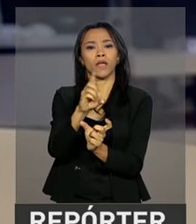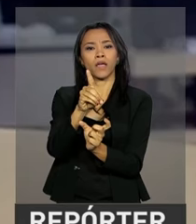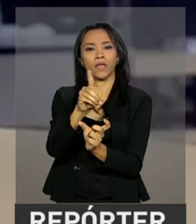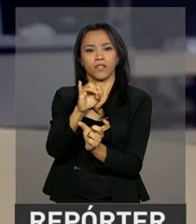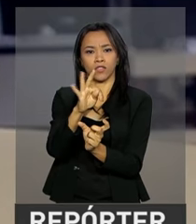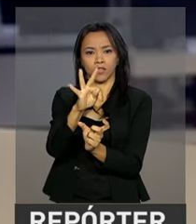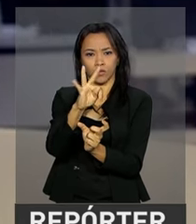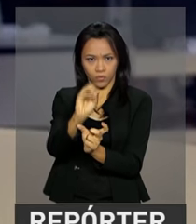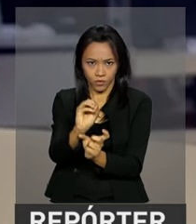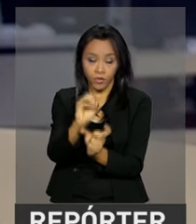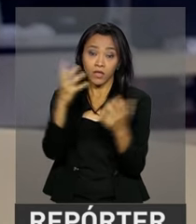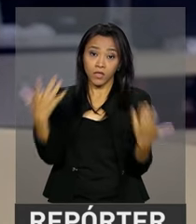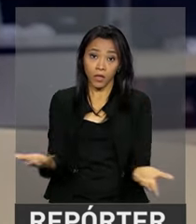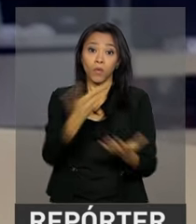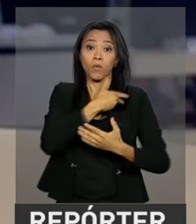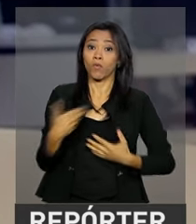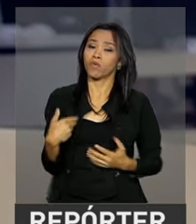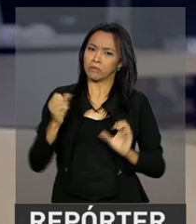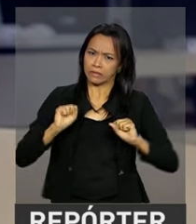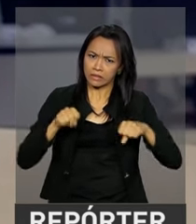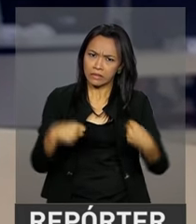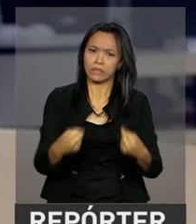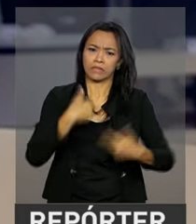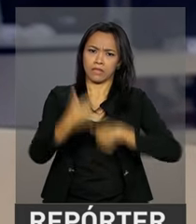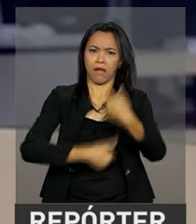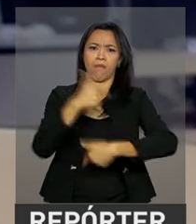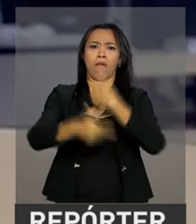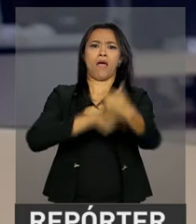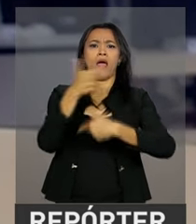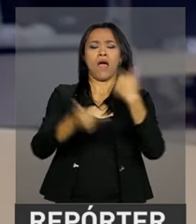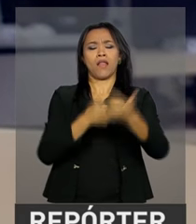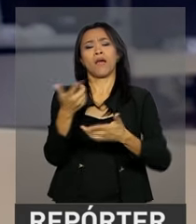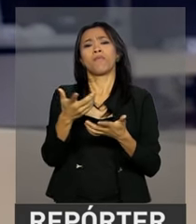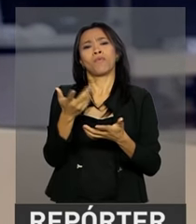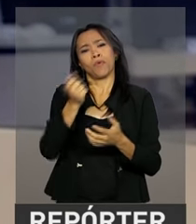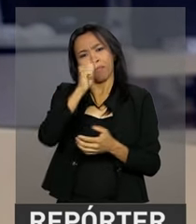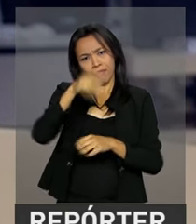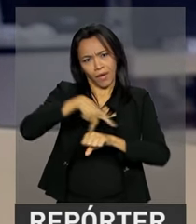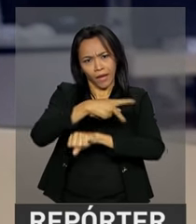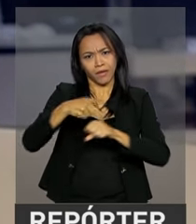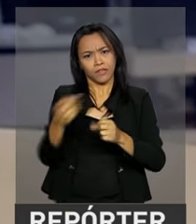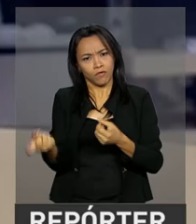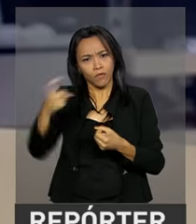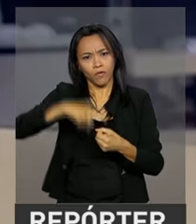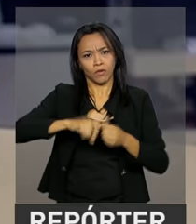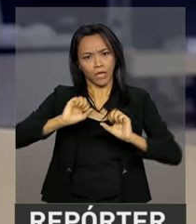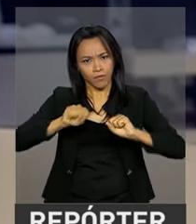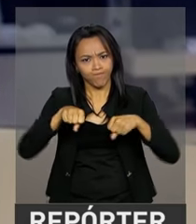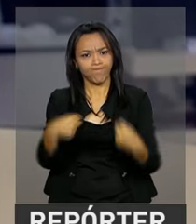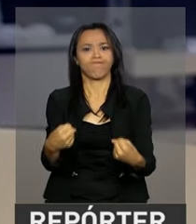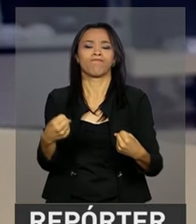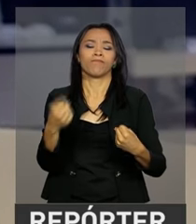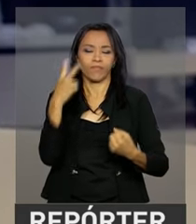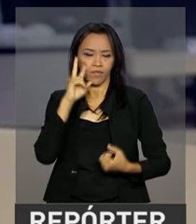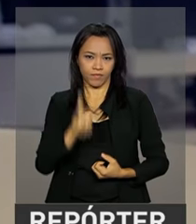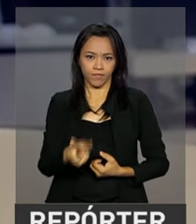também que o governo trabalha fortemente para o país sair da crise e voltar a crescer. Vamos